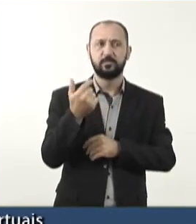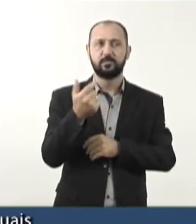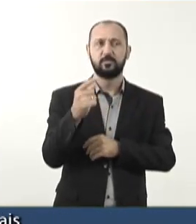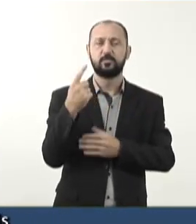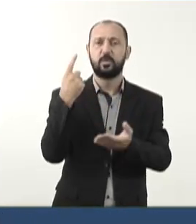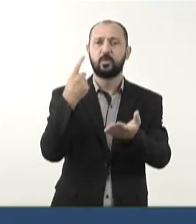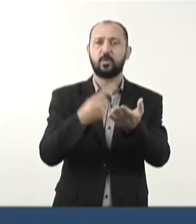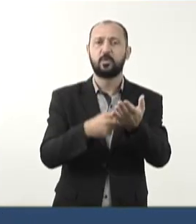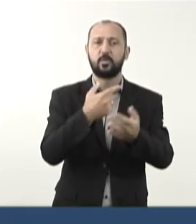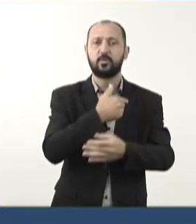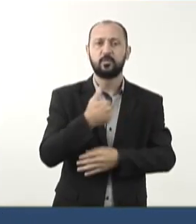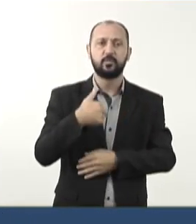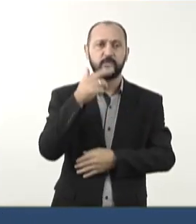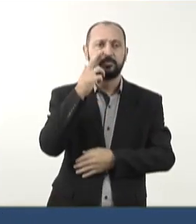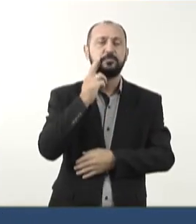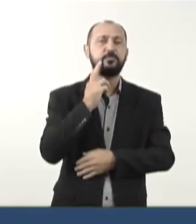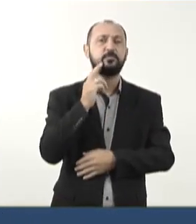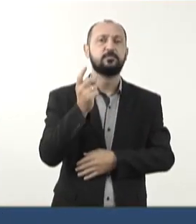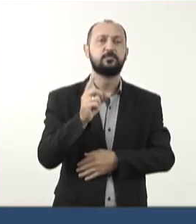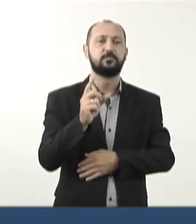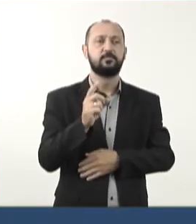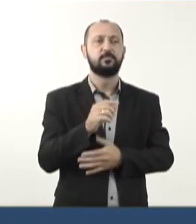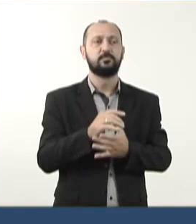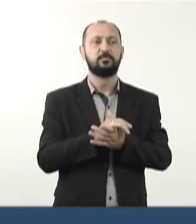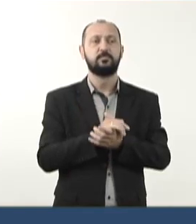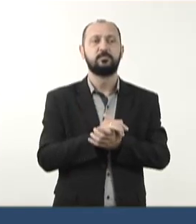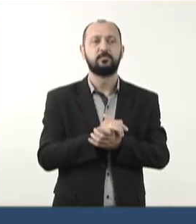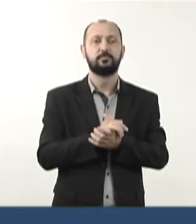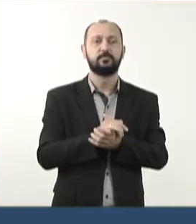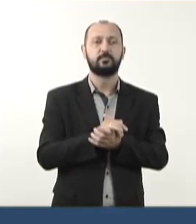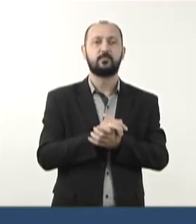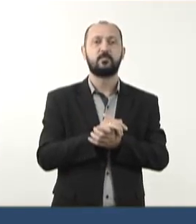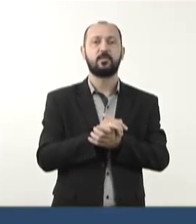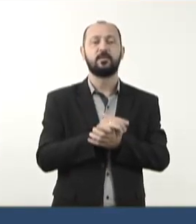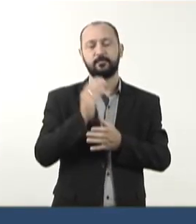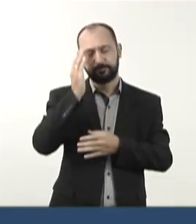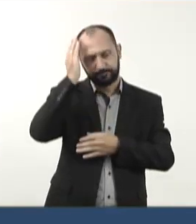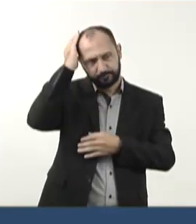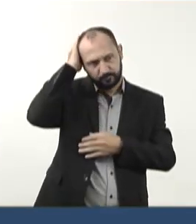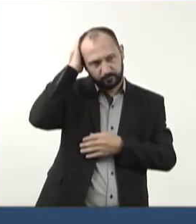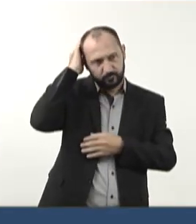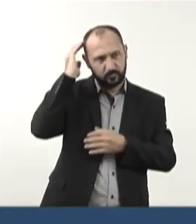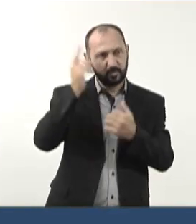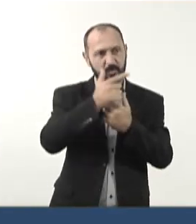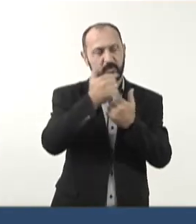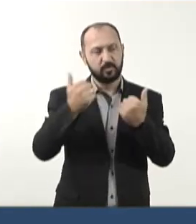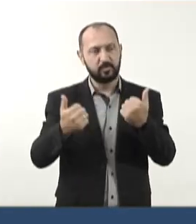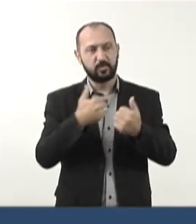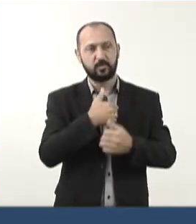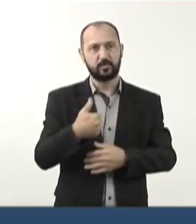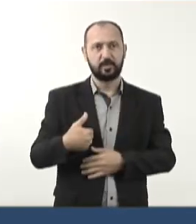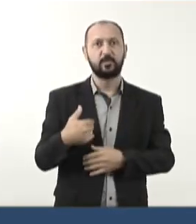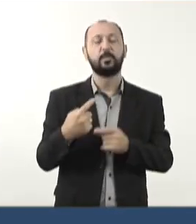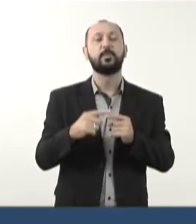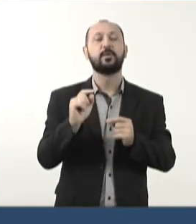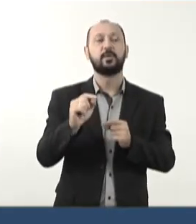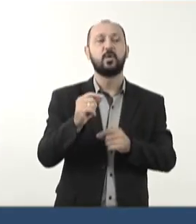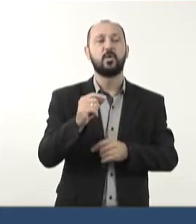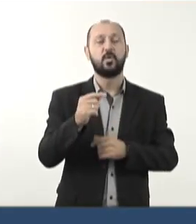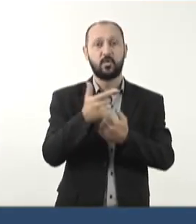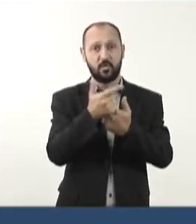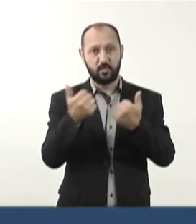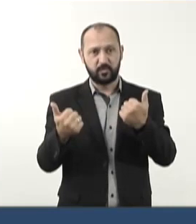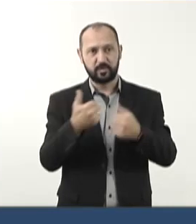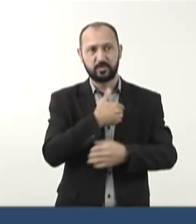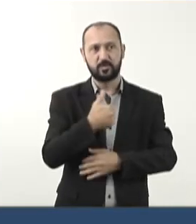esse compromisso do governador Reinaldo Zambujo, e muito menos do Riedel, e muito menos do vice-governador, até porque o